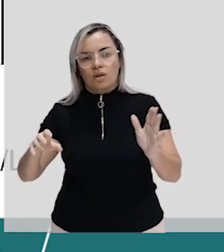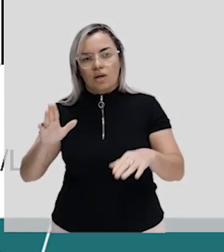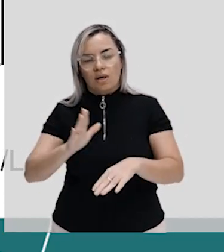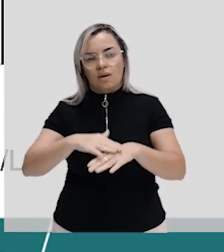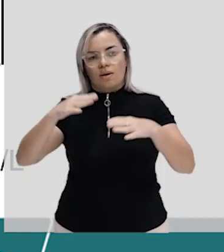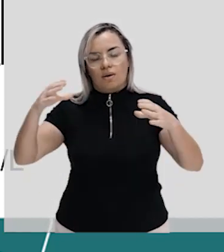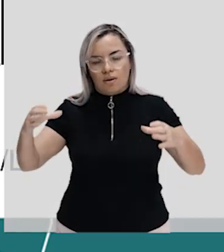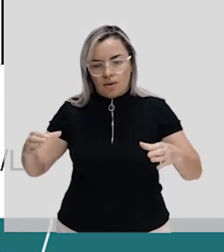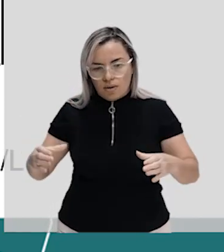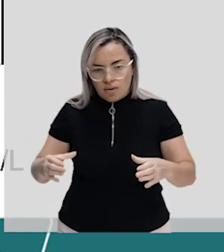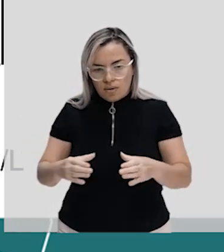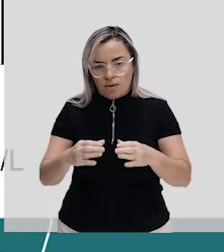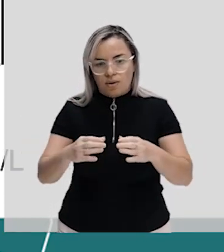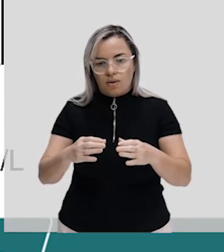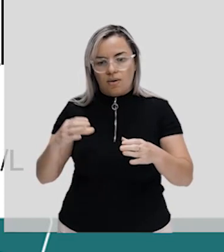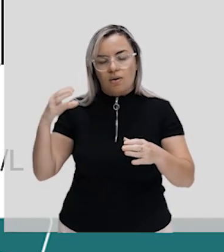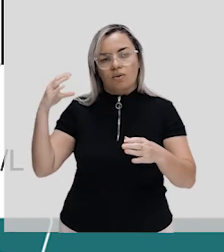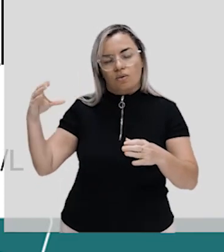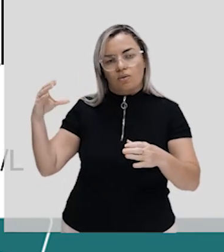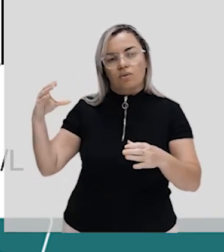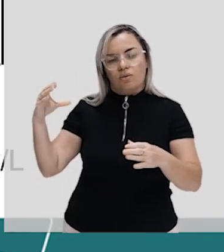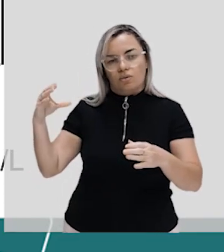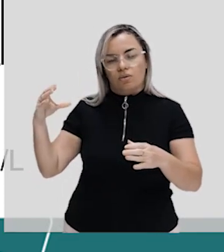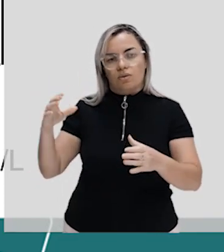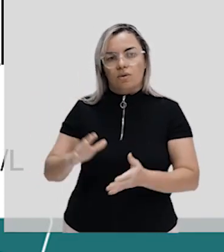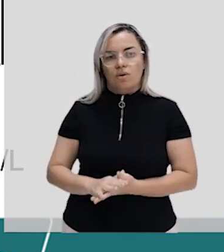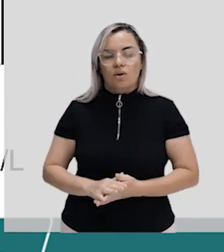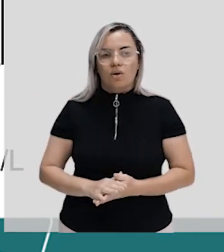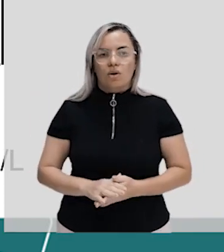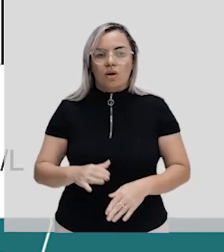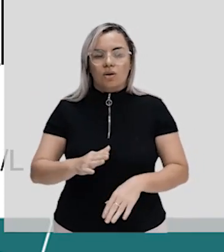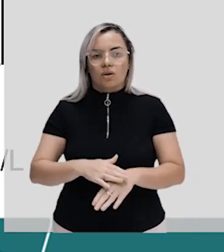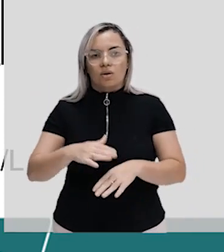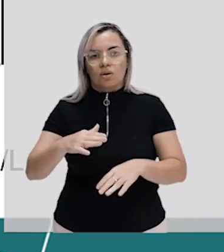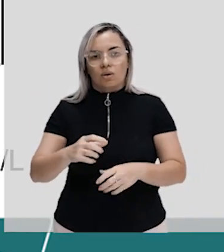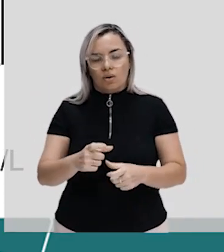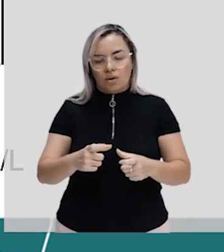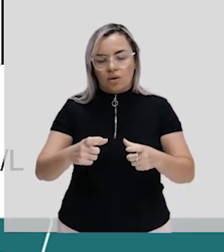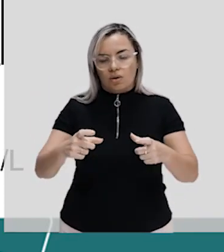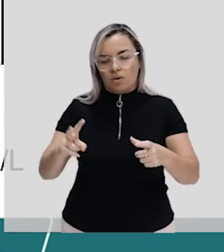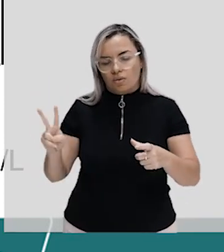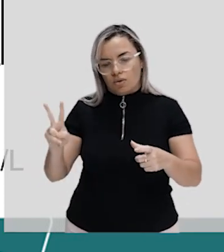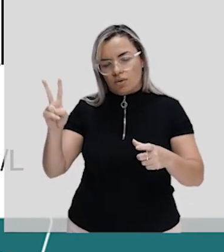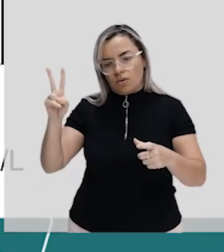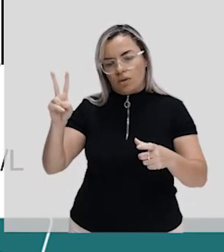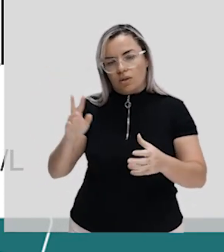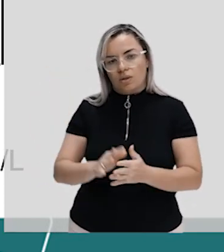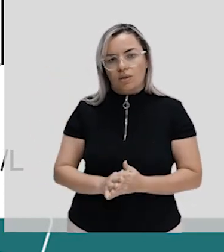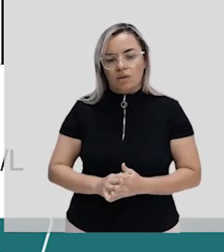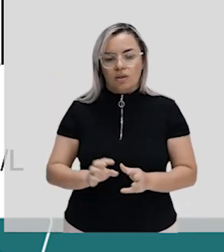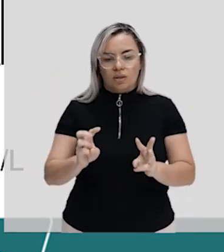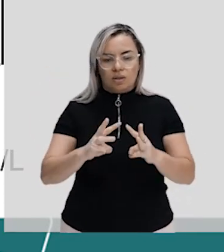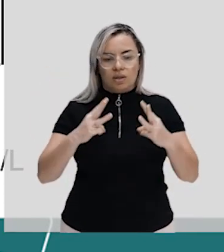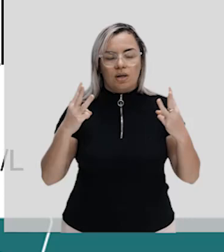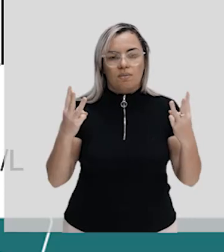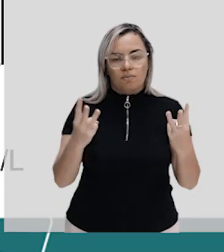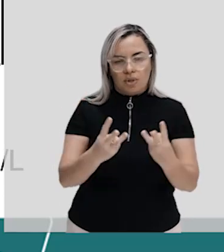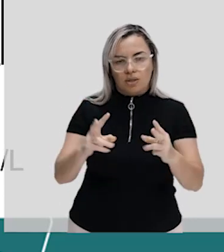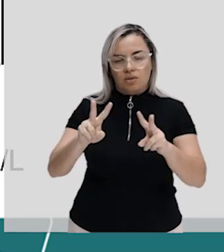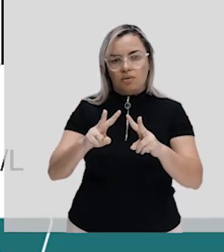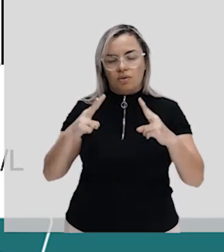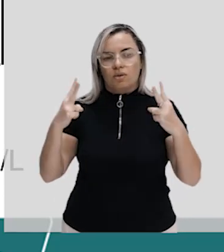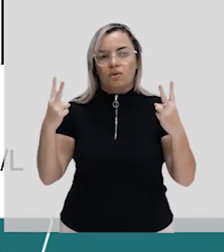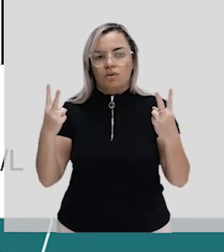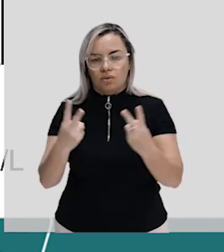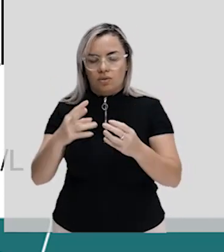Ou seja, que apresenta o maior valor da relação entre a massa do soluto e o volume da solução. Qual é aquela que